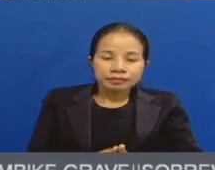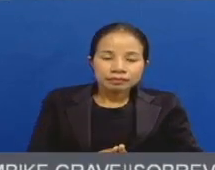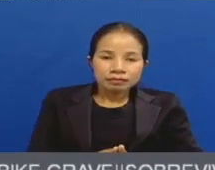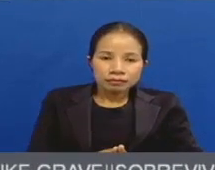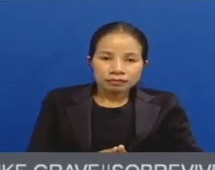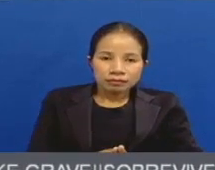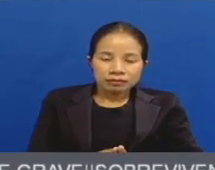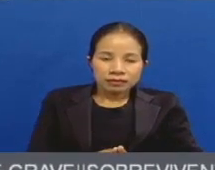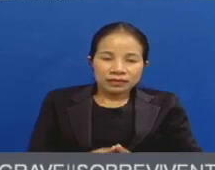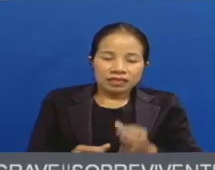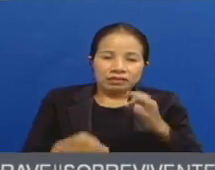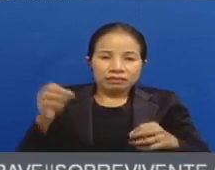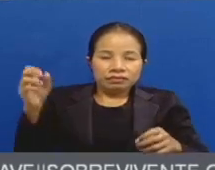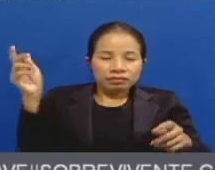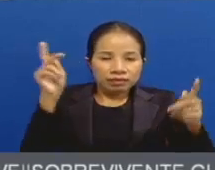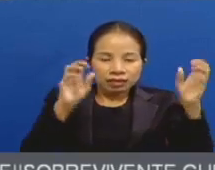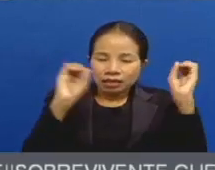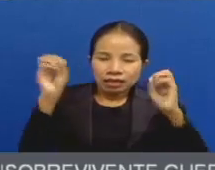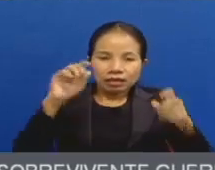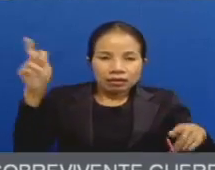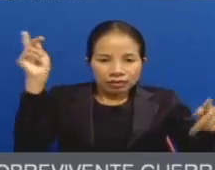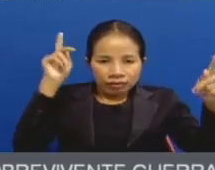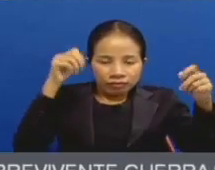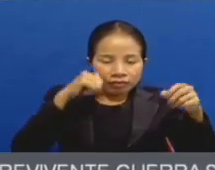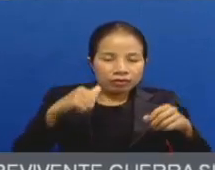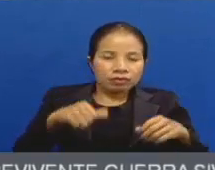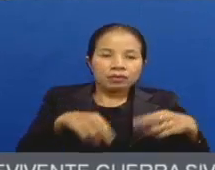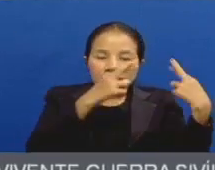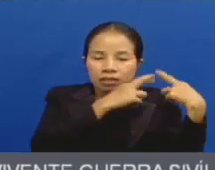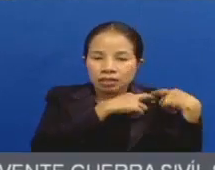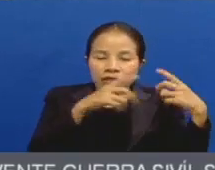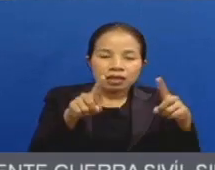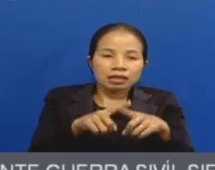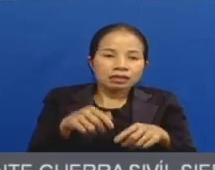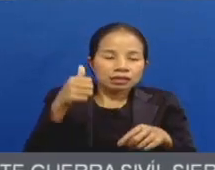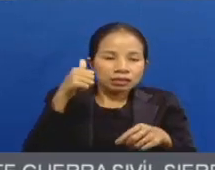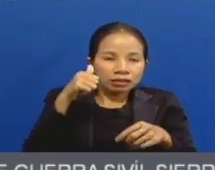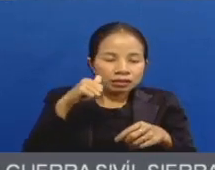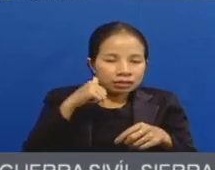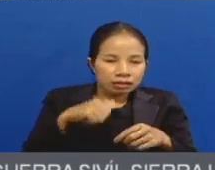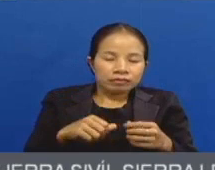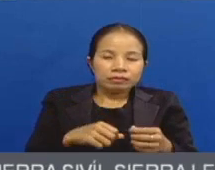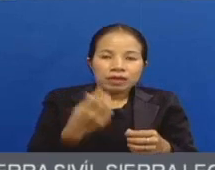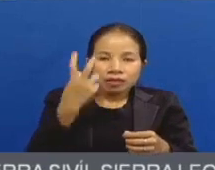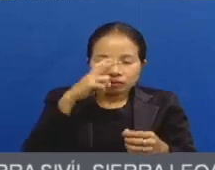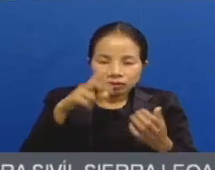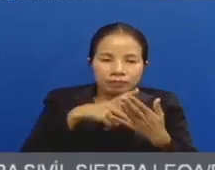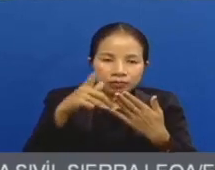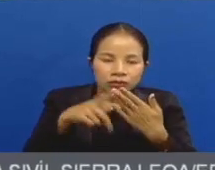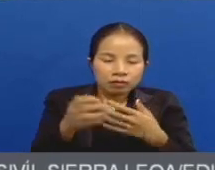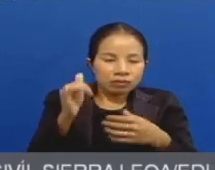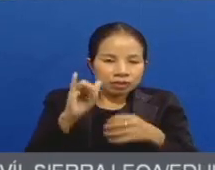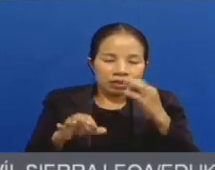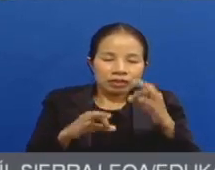se no caso la iha duni feto mak kar posição savi atu gere programa sira mai be se no